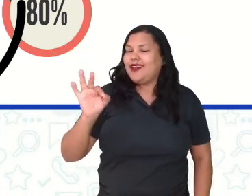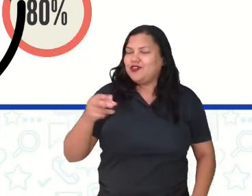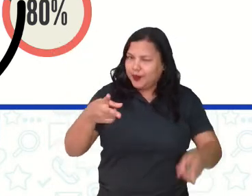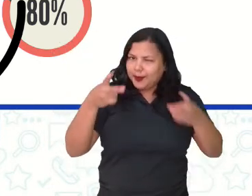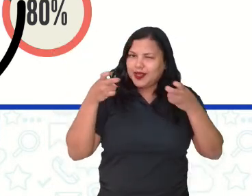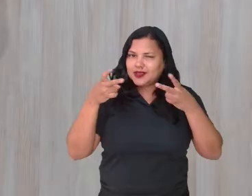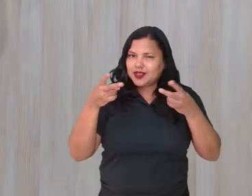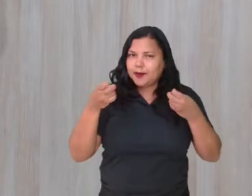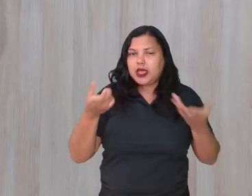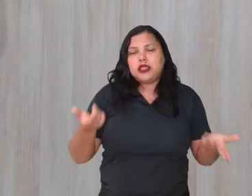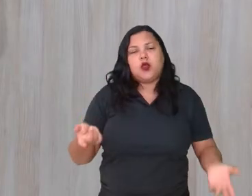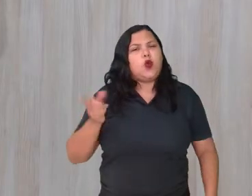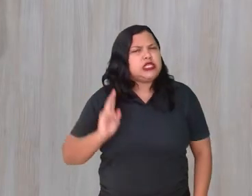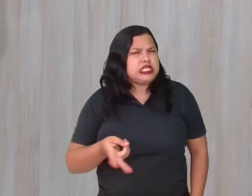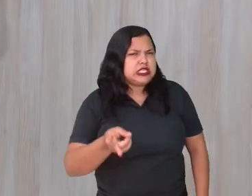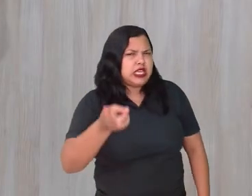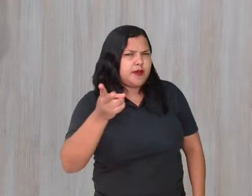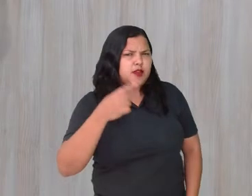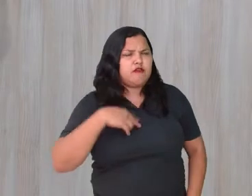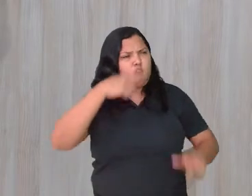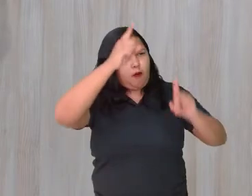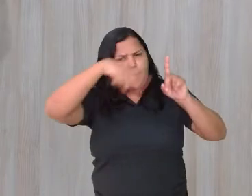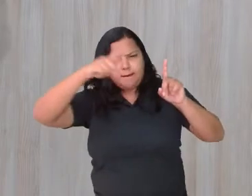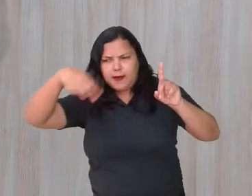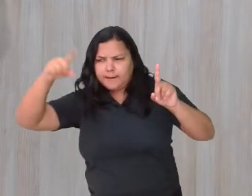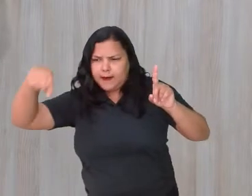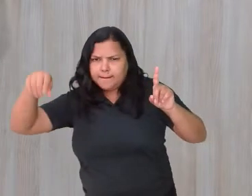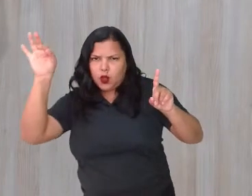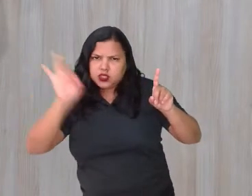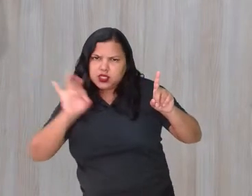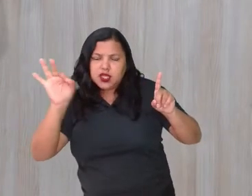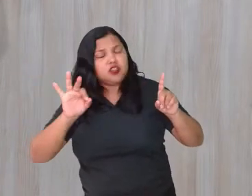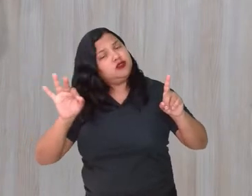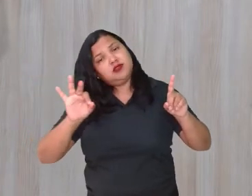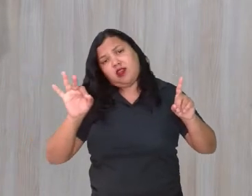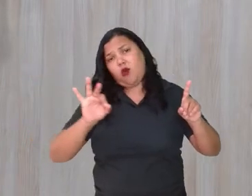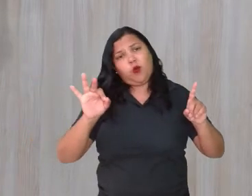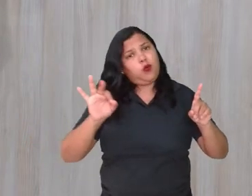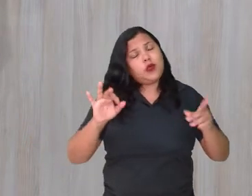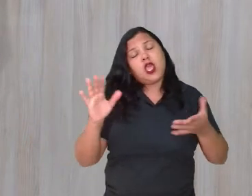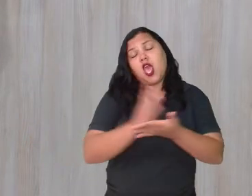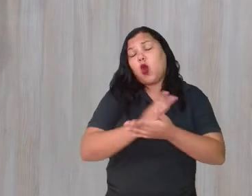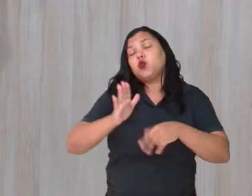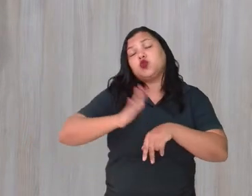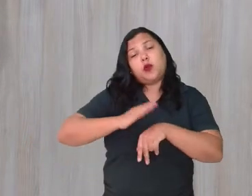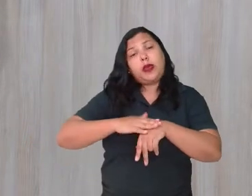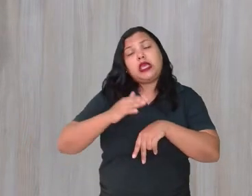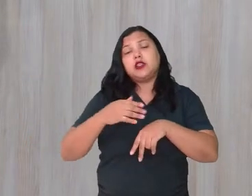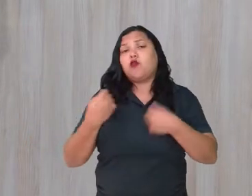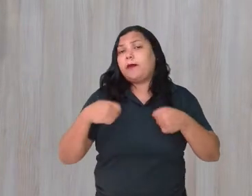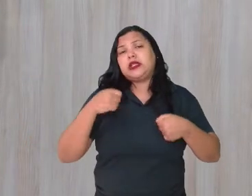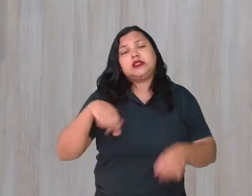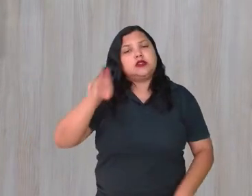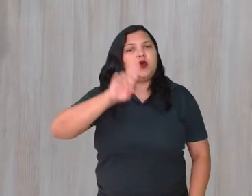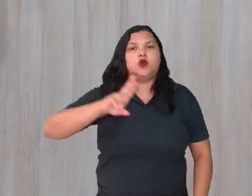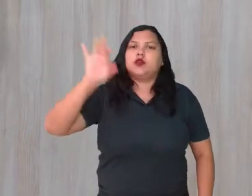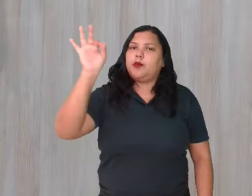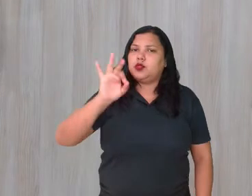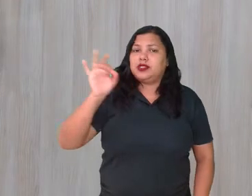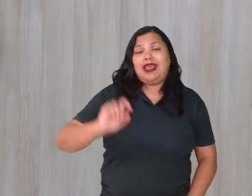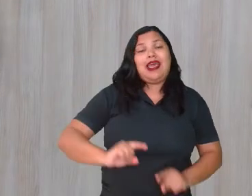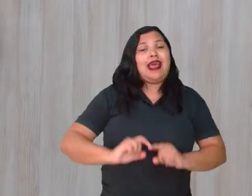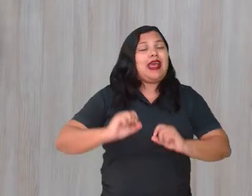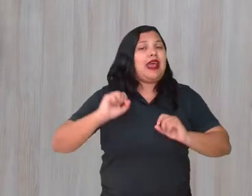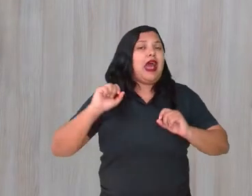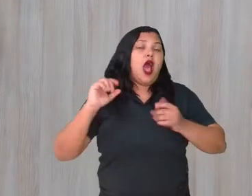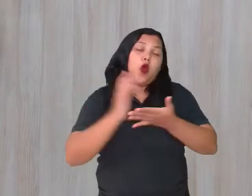observar que nem sempre eu vou medir a chance usando porcentagem. Na maioria das vezes é mais fácil eu entender